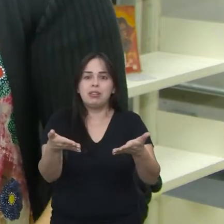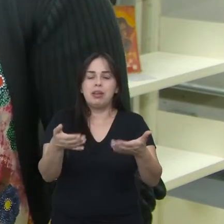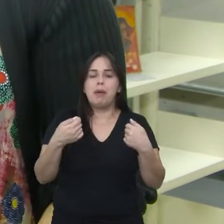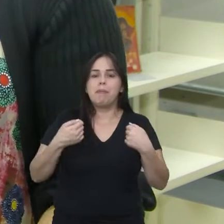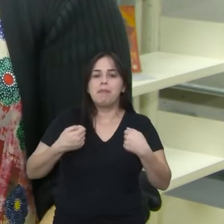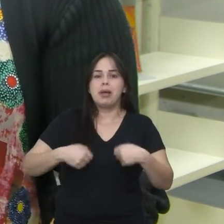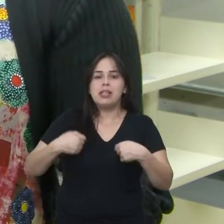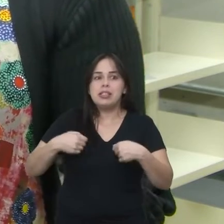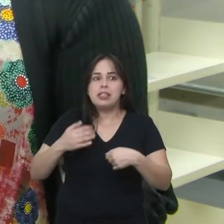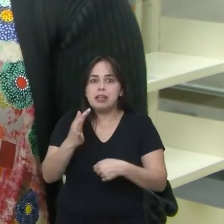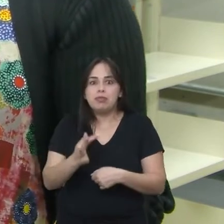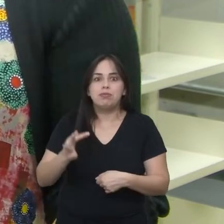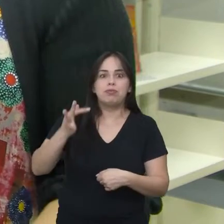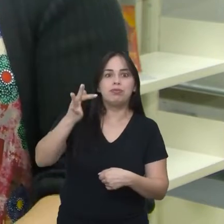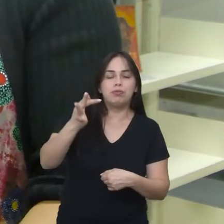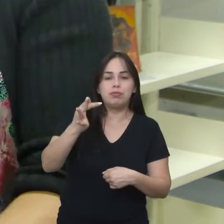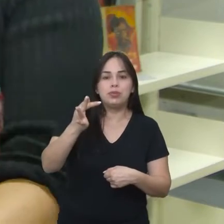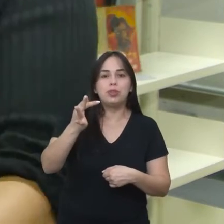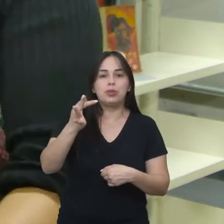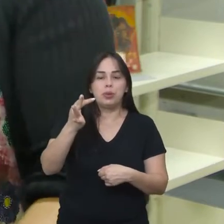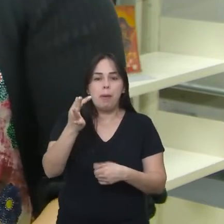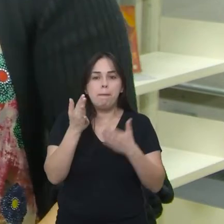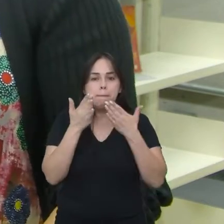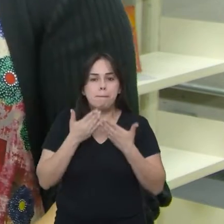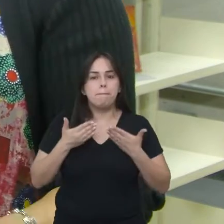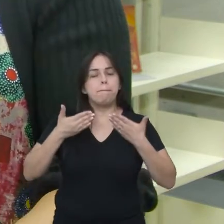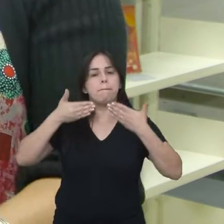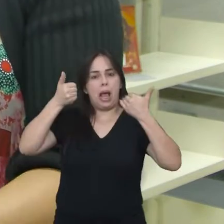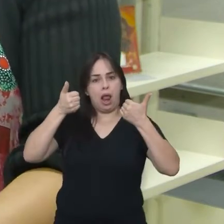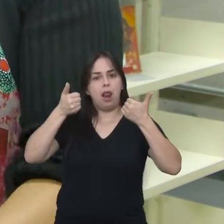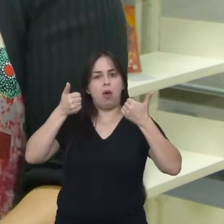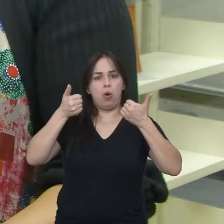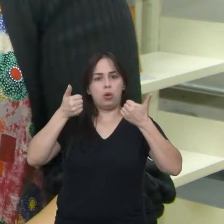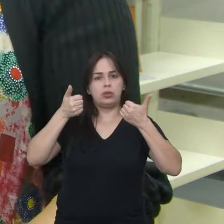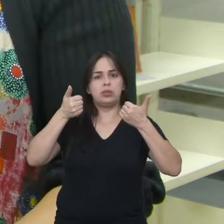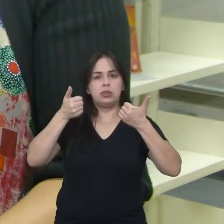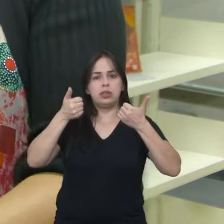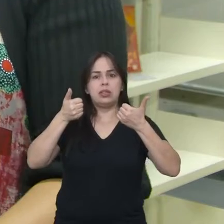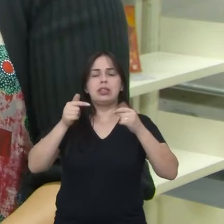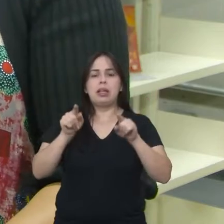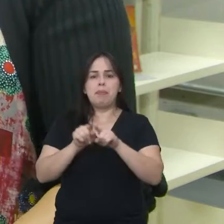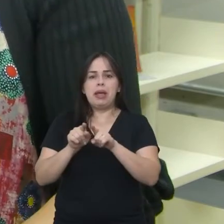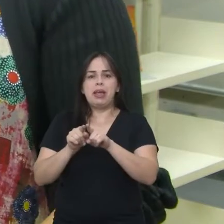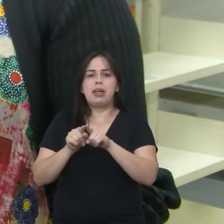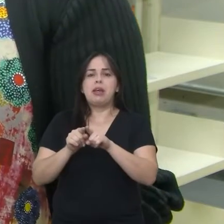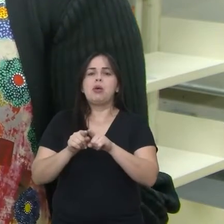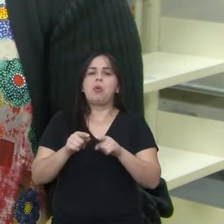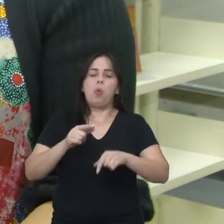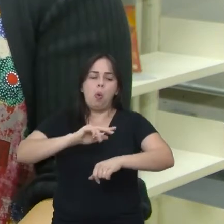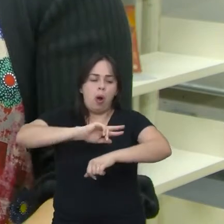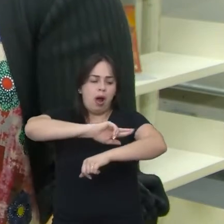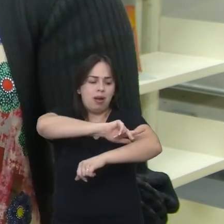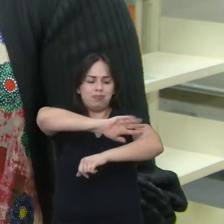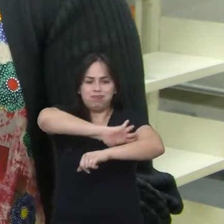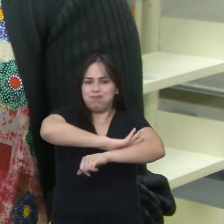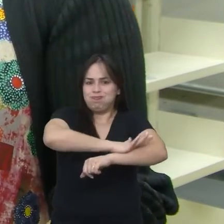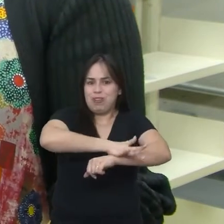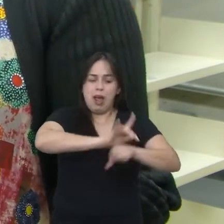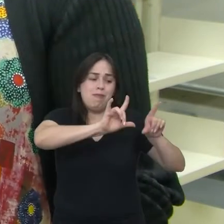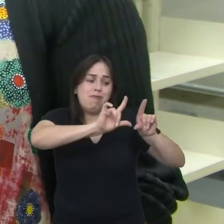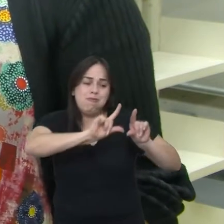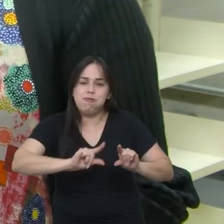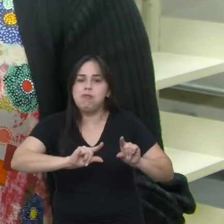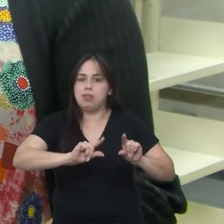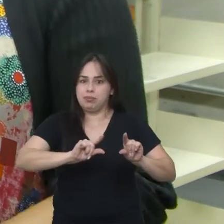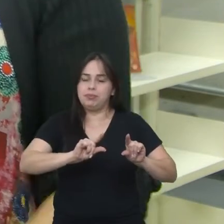está vindo, né? Então, é essa geração que vai garantir que a gente tenha um futuro aí menos racista ou